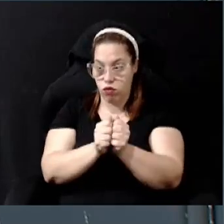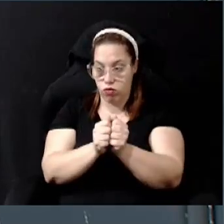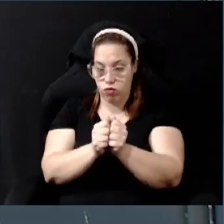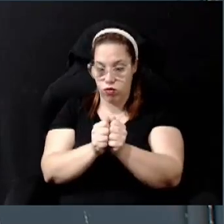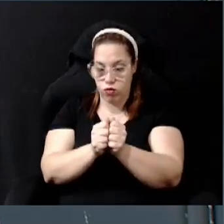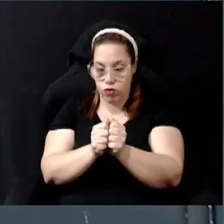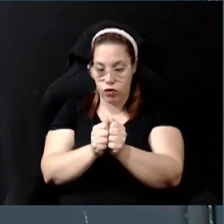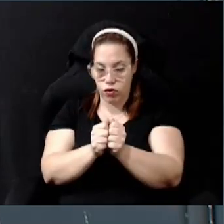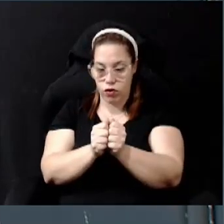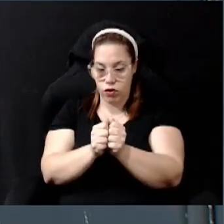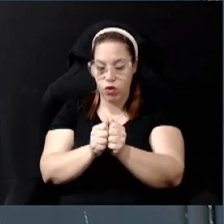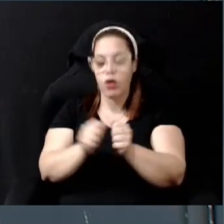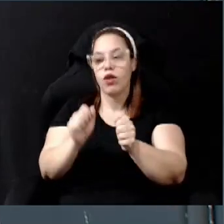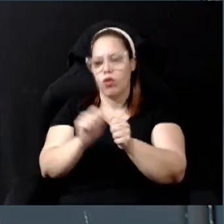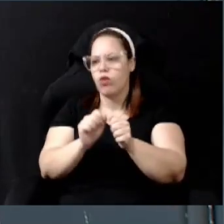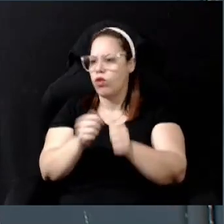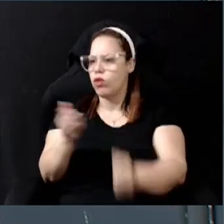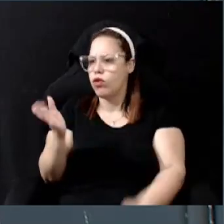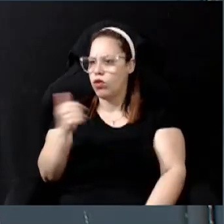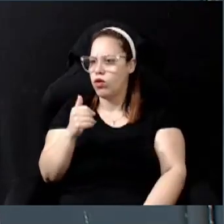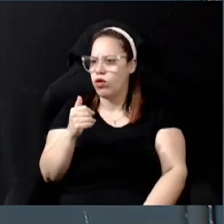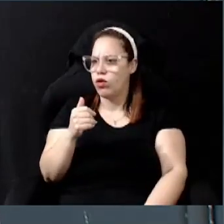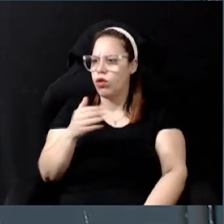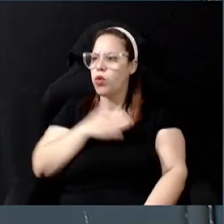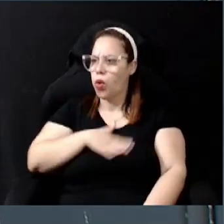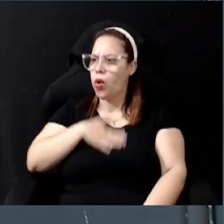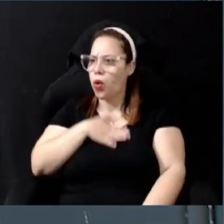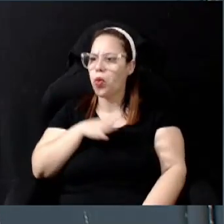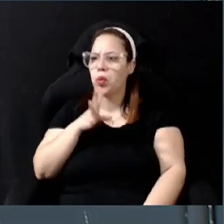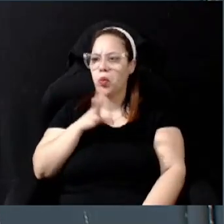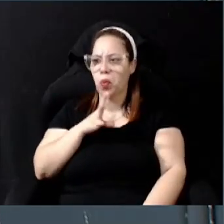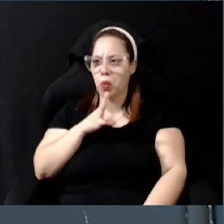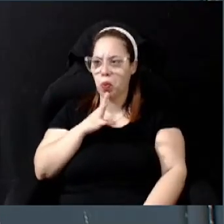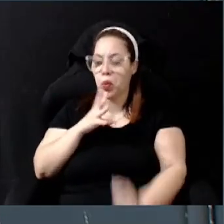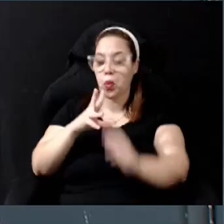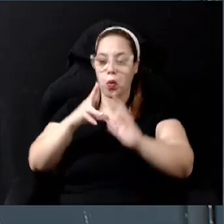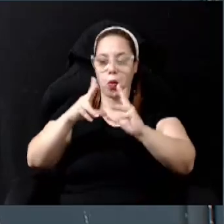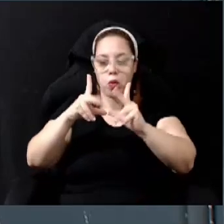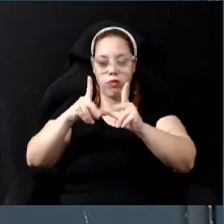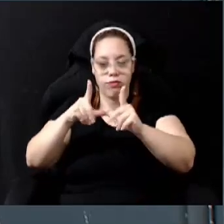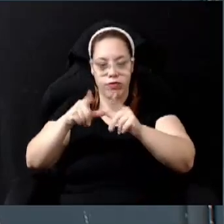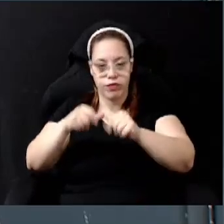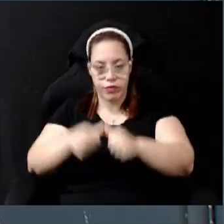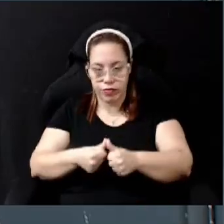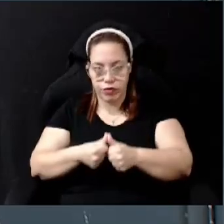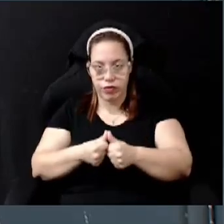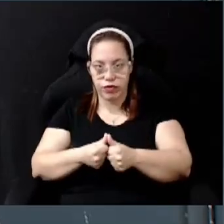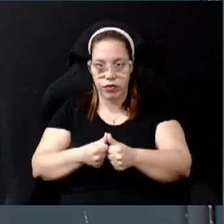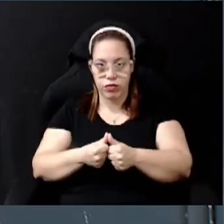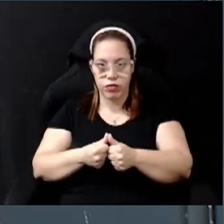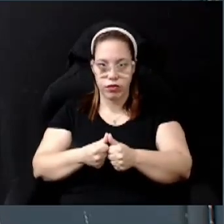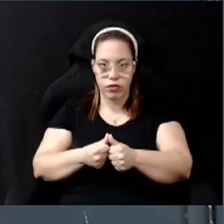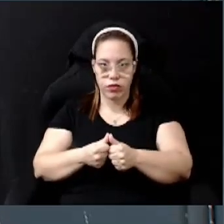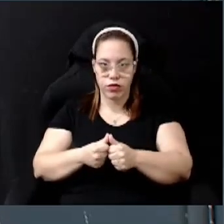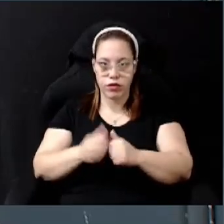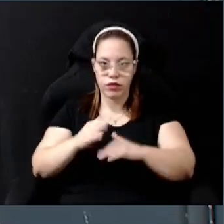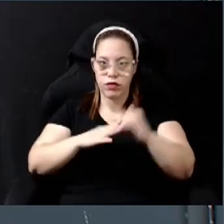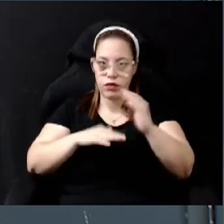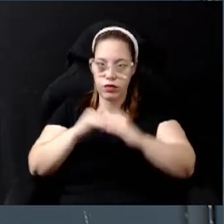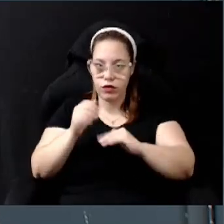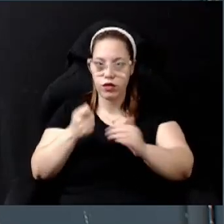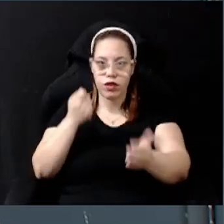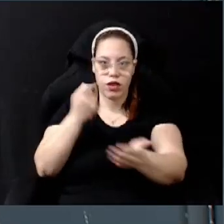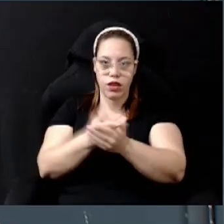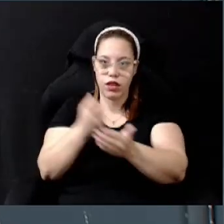para fazer, vamos fazer, eu gosto, eu tenho conhecimento de todos os produtos que é vendido, eu